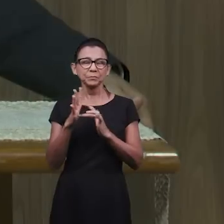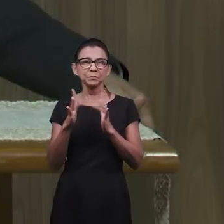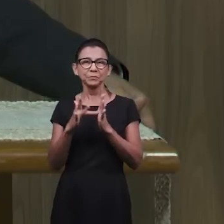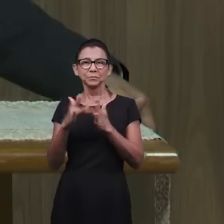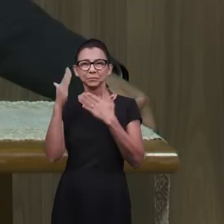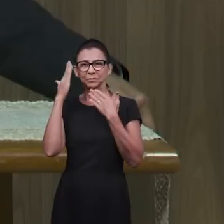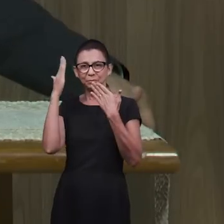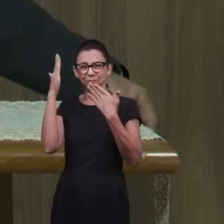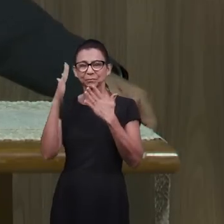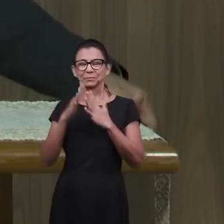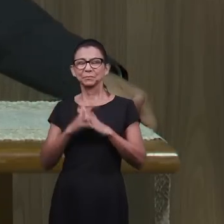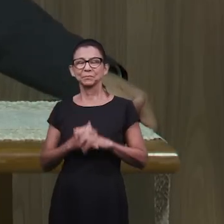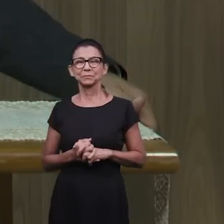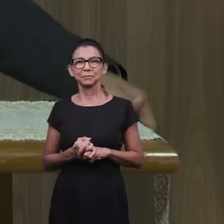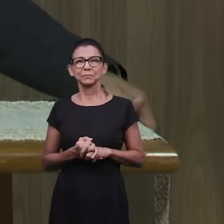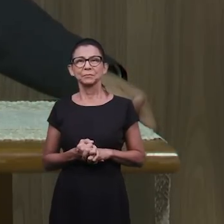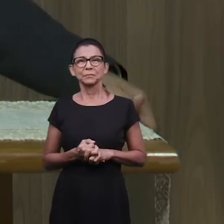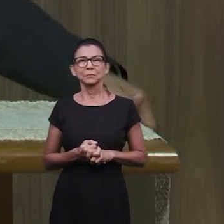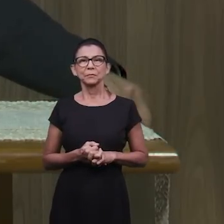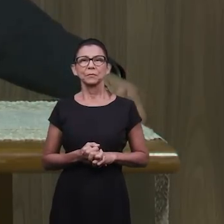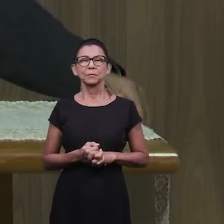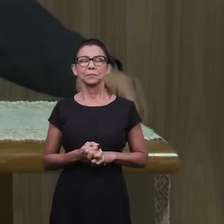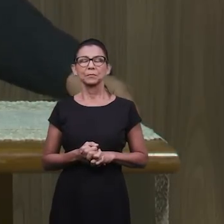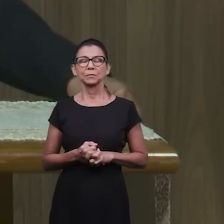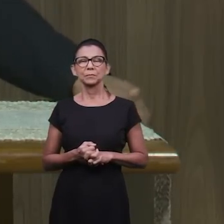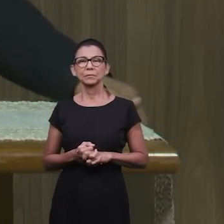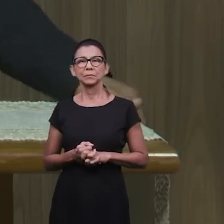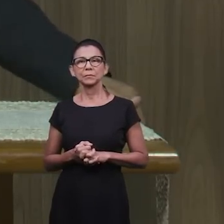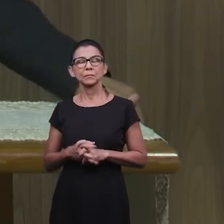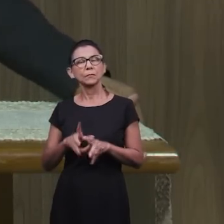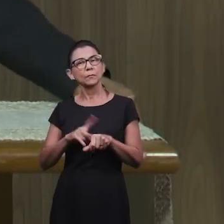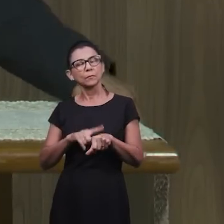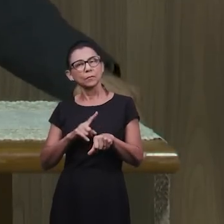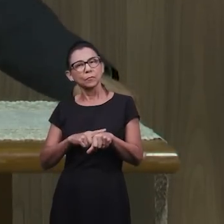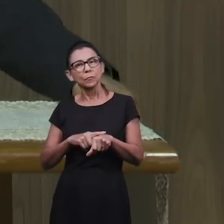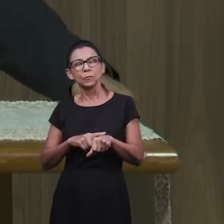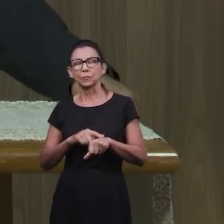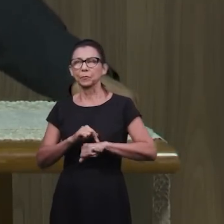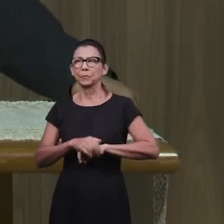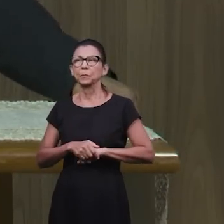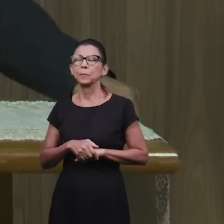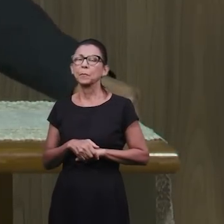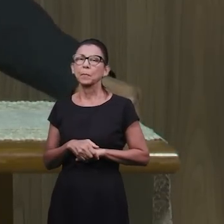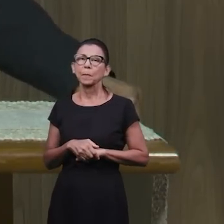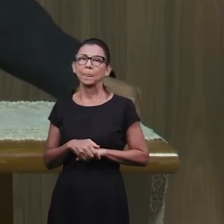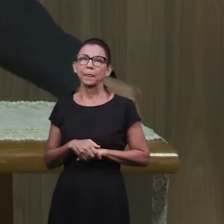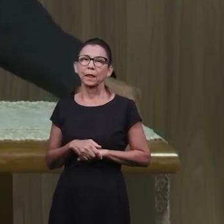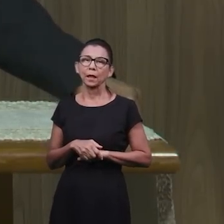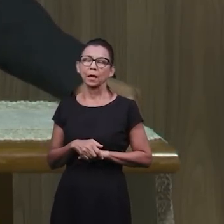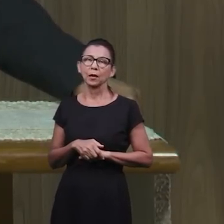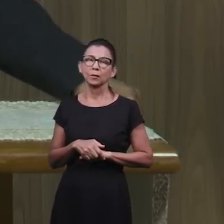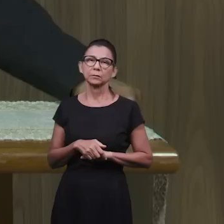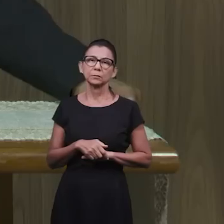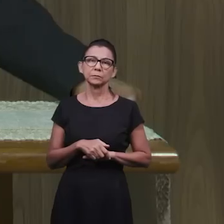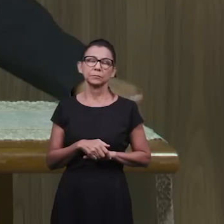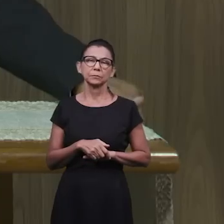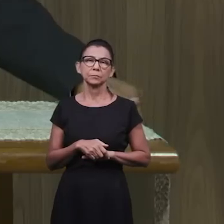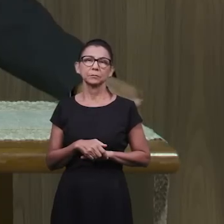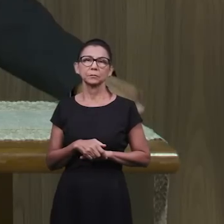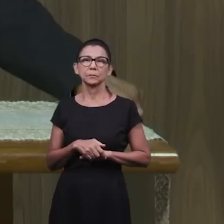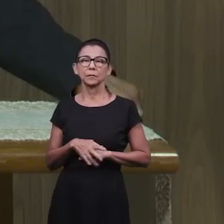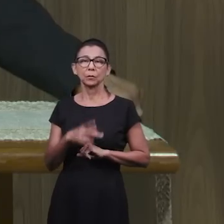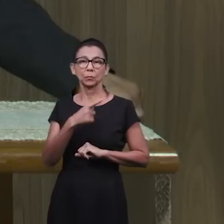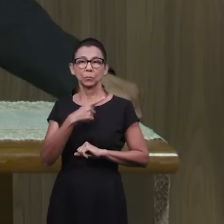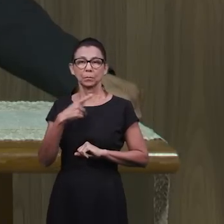Glória a Jesus, graças a Deus. Vou pedir também agora nesse instante que você feche os teus olhos nós vamos ter aqui um